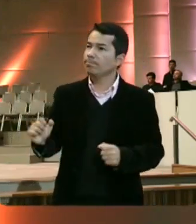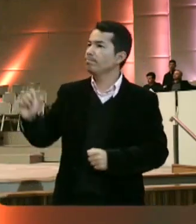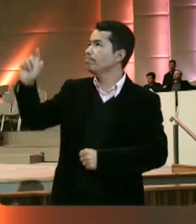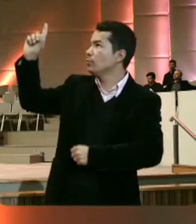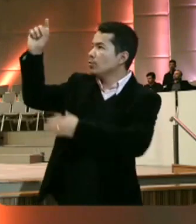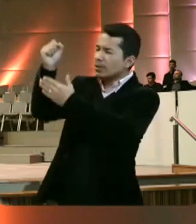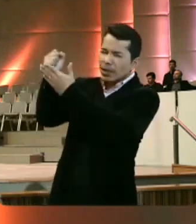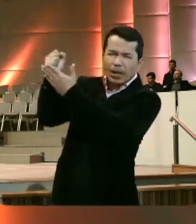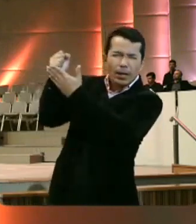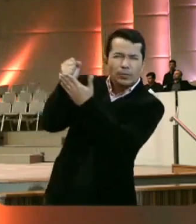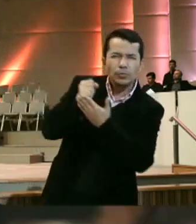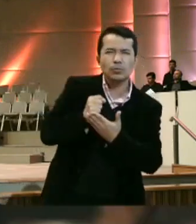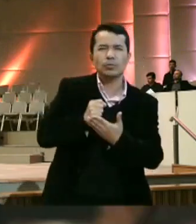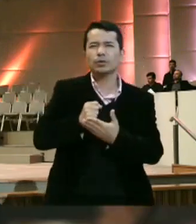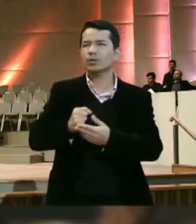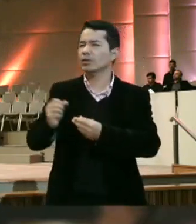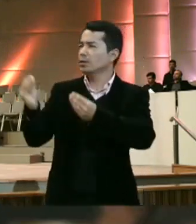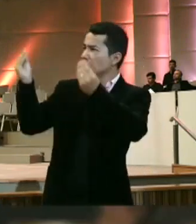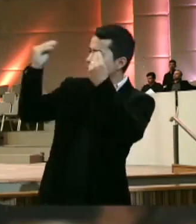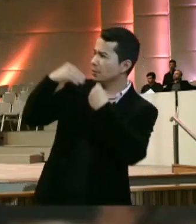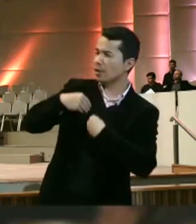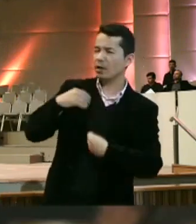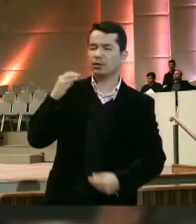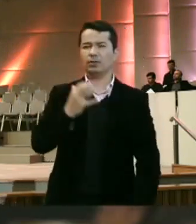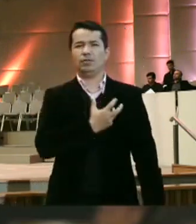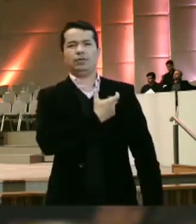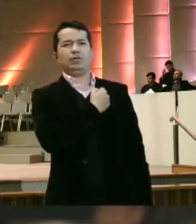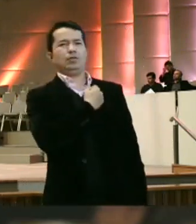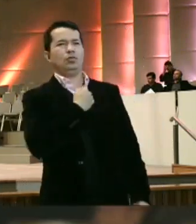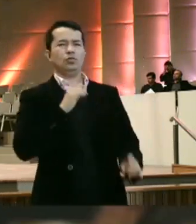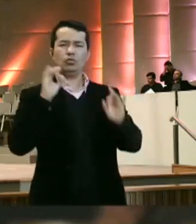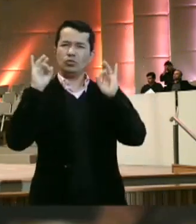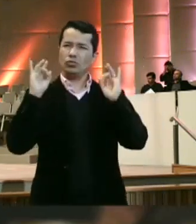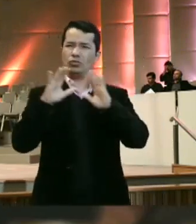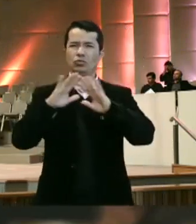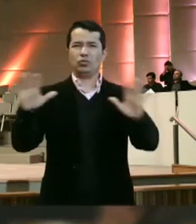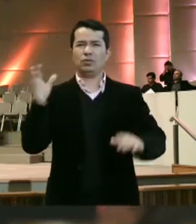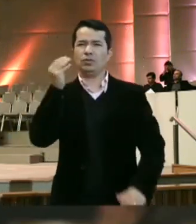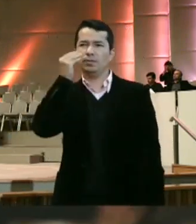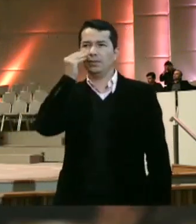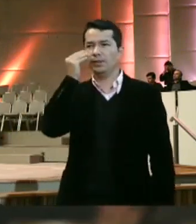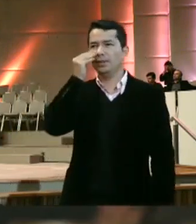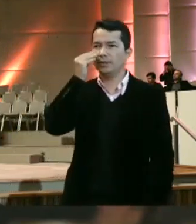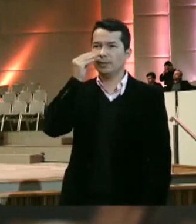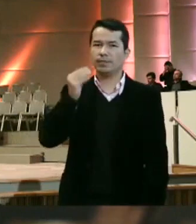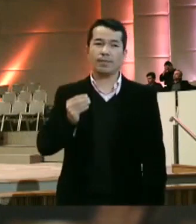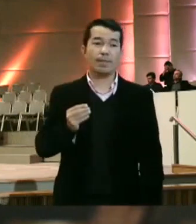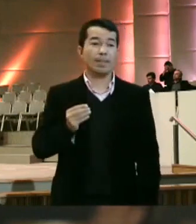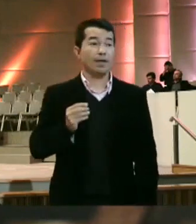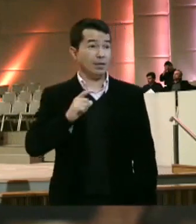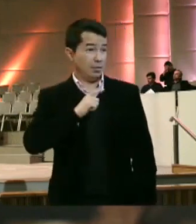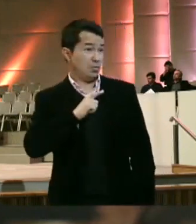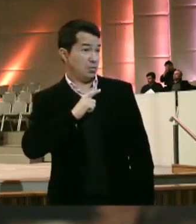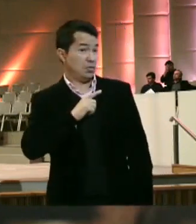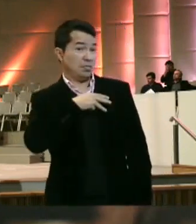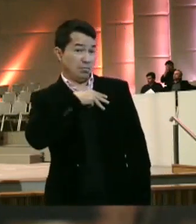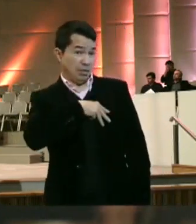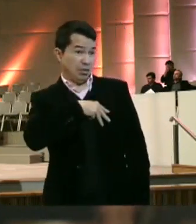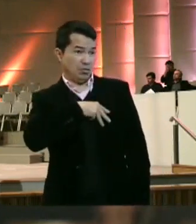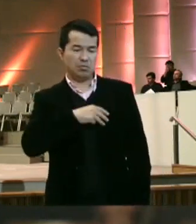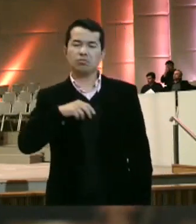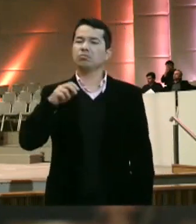vida. E foi isso que Levi viveu. Passa Jesus por ele, olha para ele e diz: Levi,